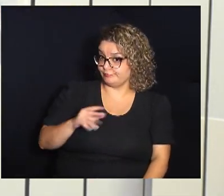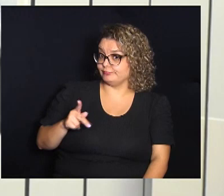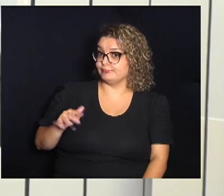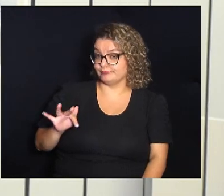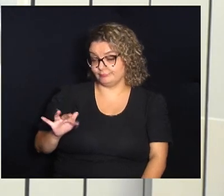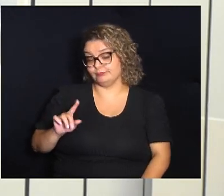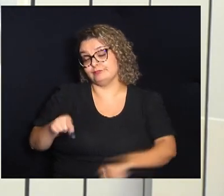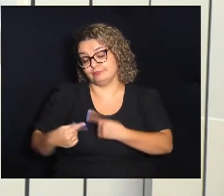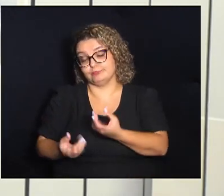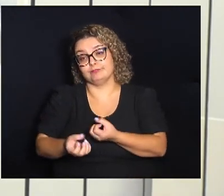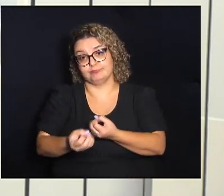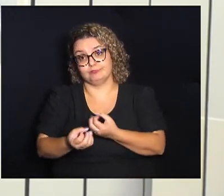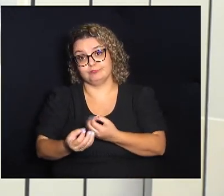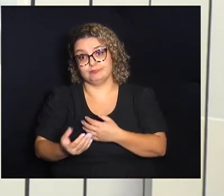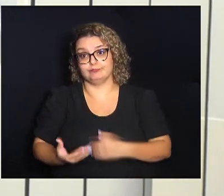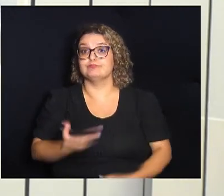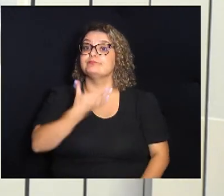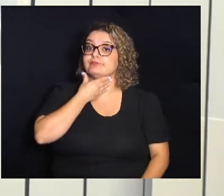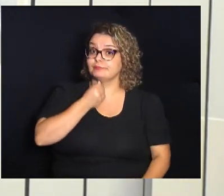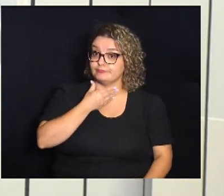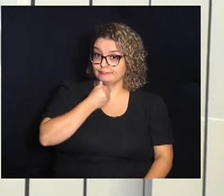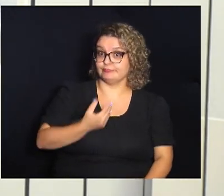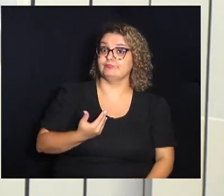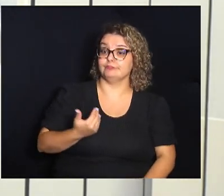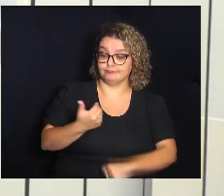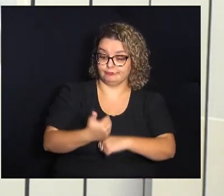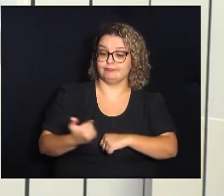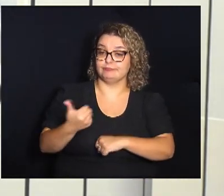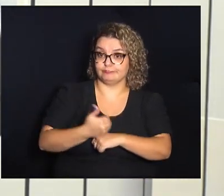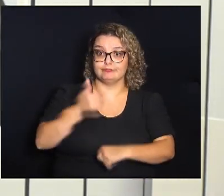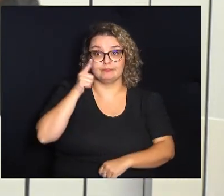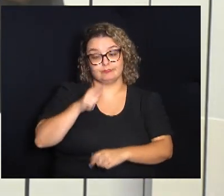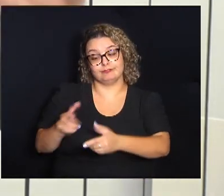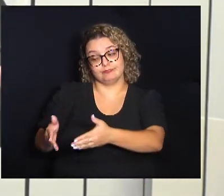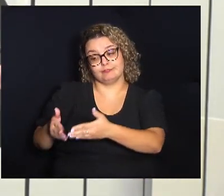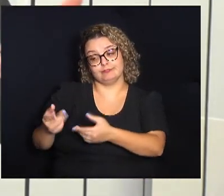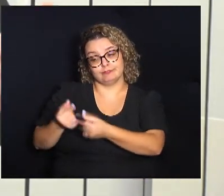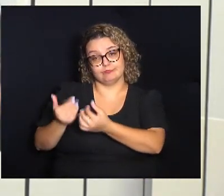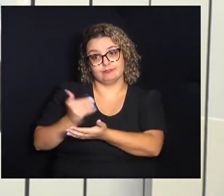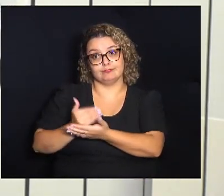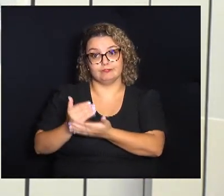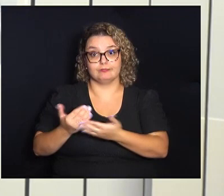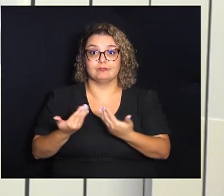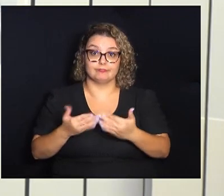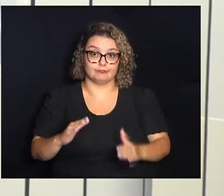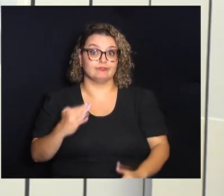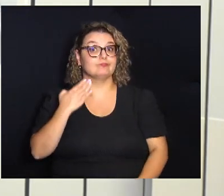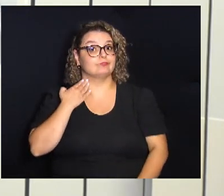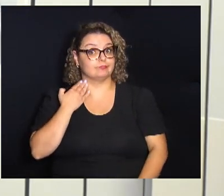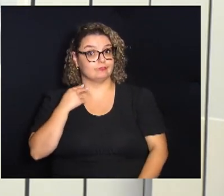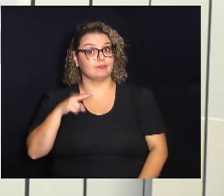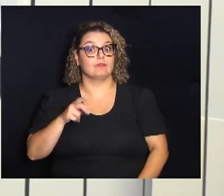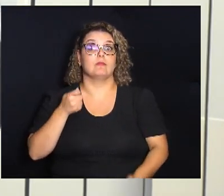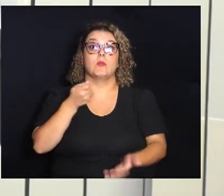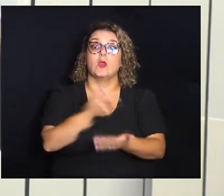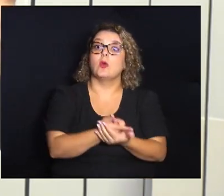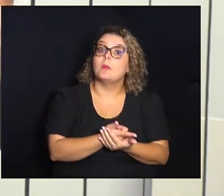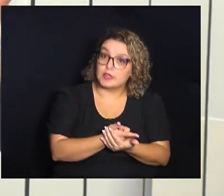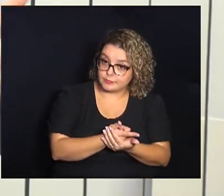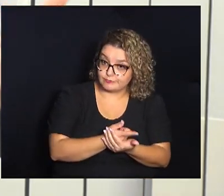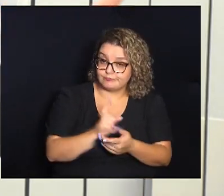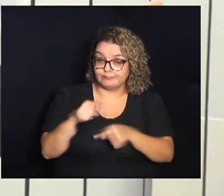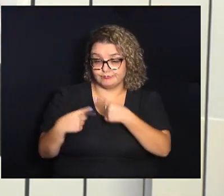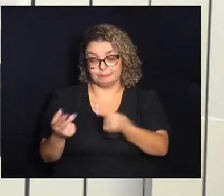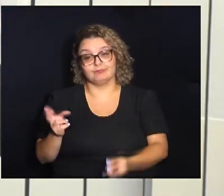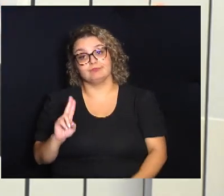outros dados, golpistas conseguem realizar empréstimos, abrir contas ou fazer compras em outro